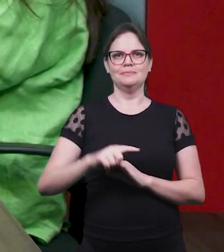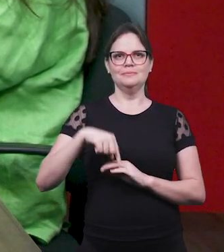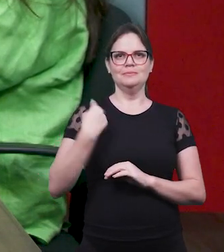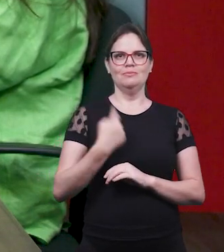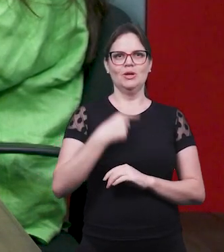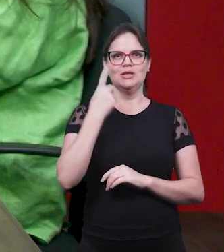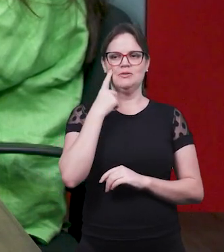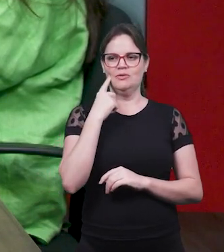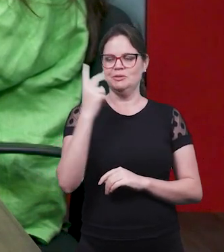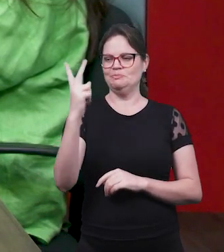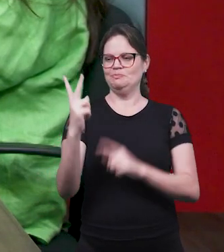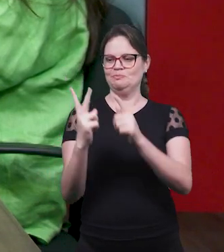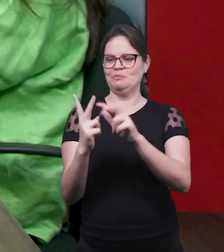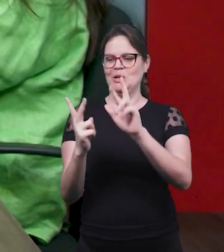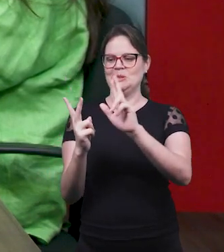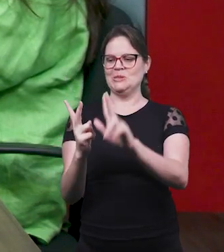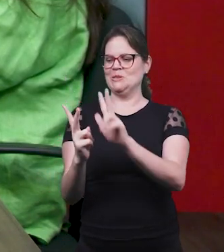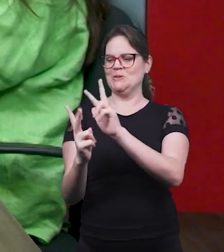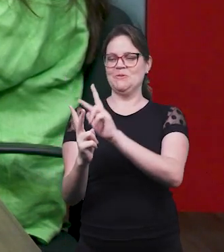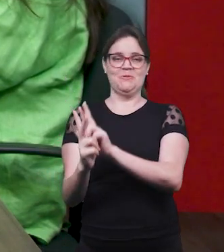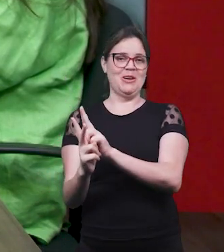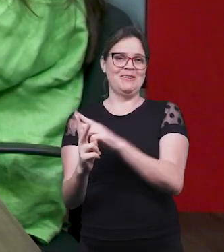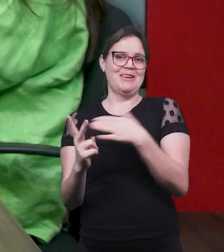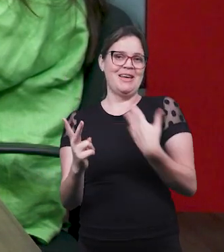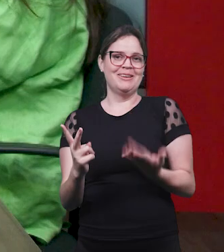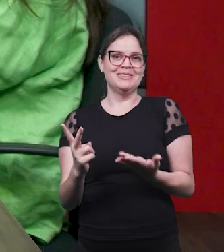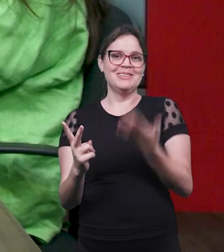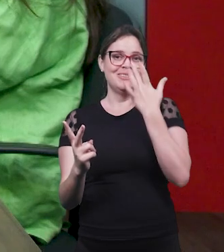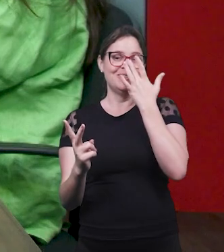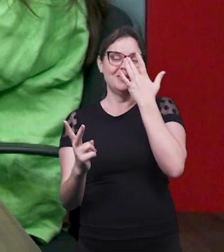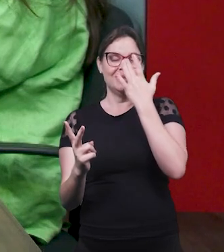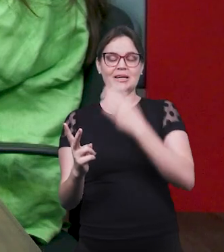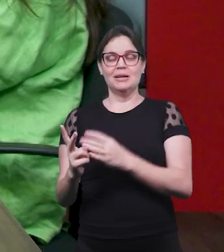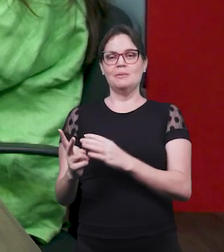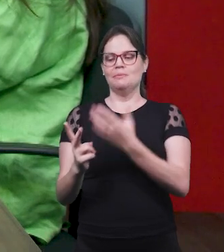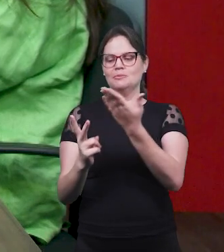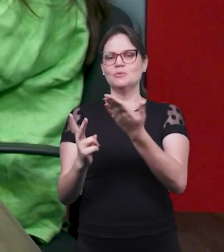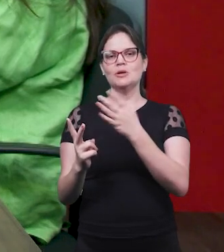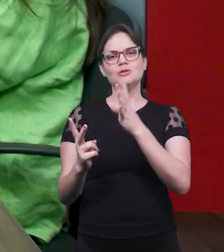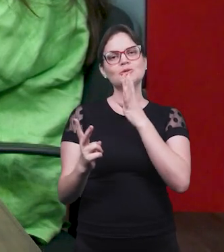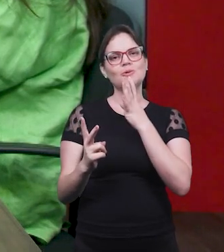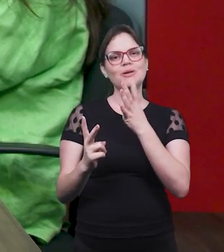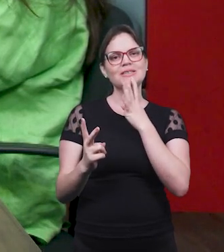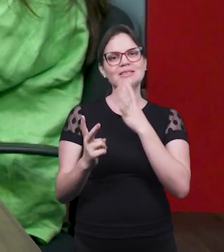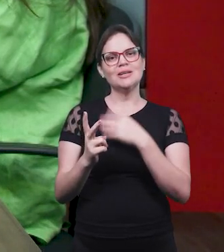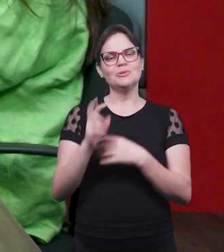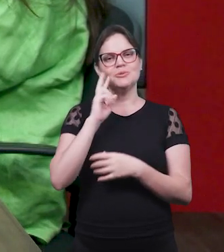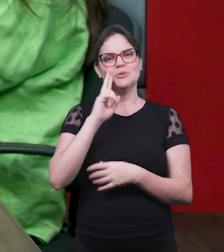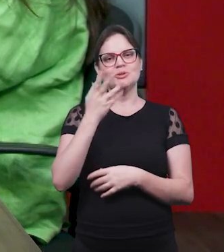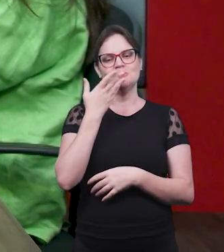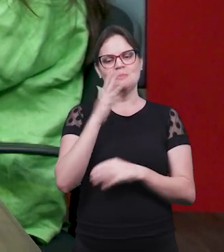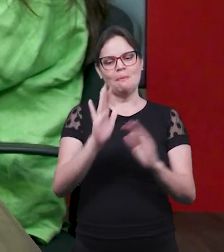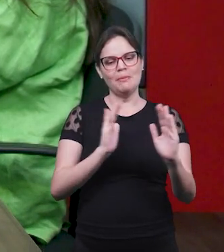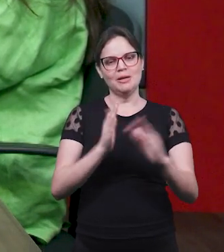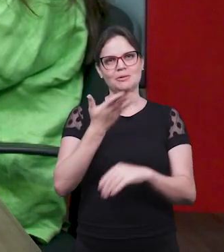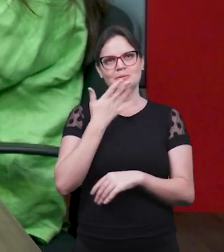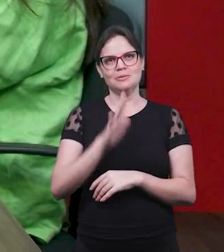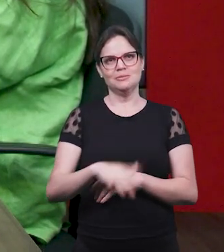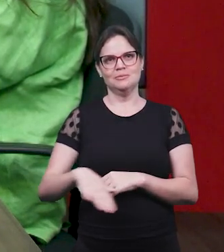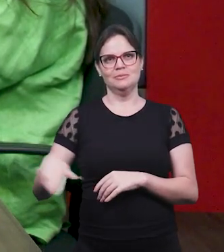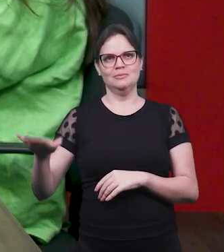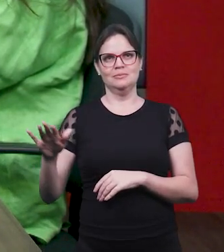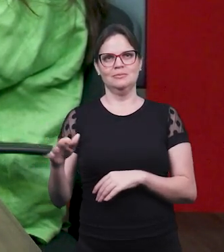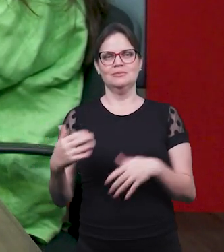diferentes, experiências diferentes, né, de pessoas que conheceram o Senhor ainda na infância, né, por meio